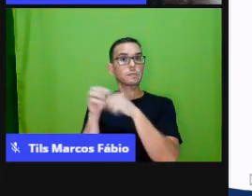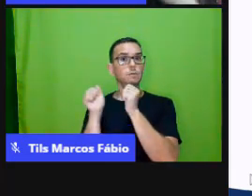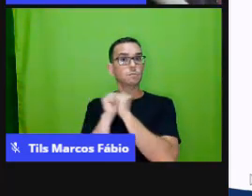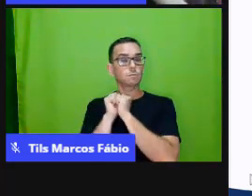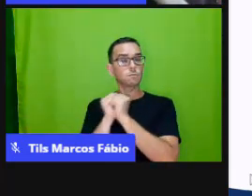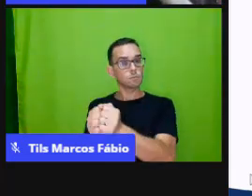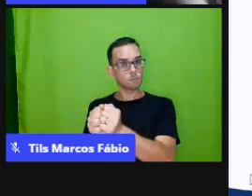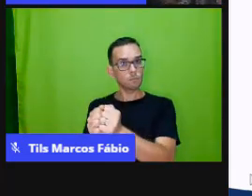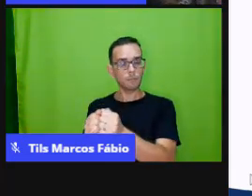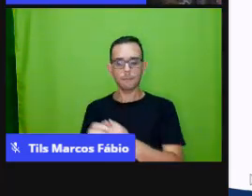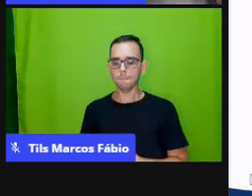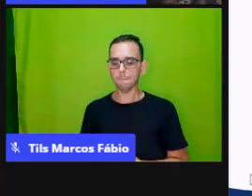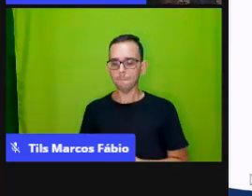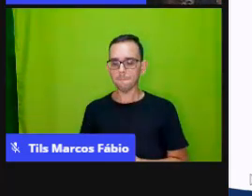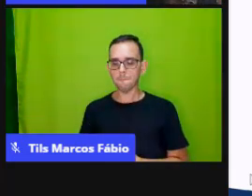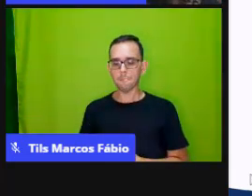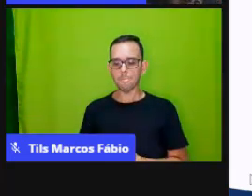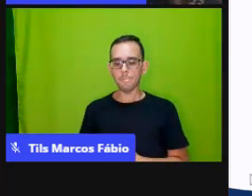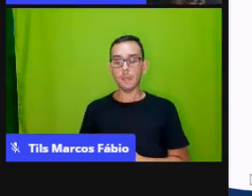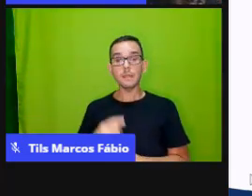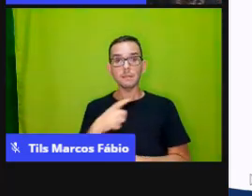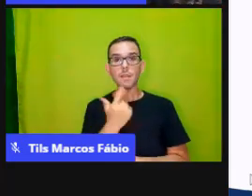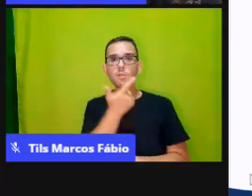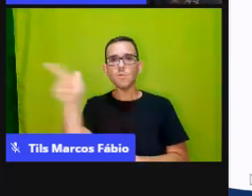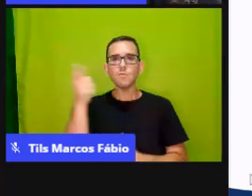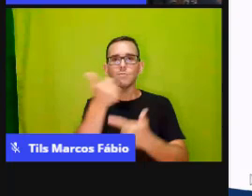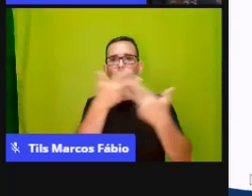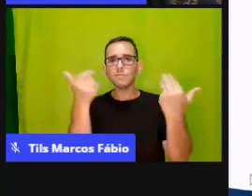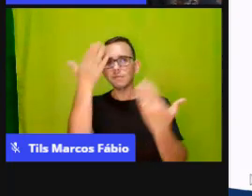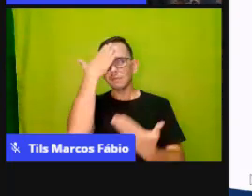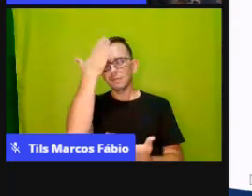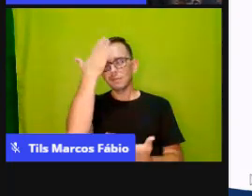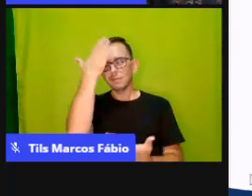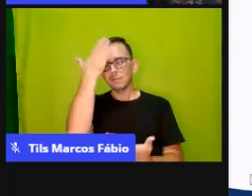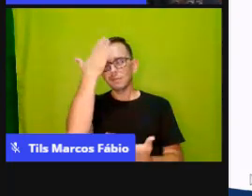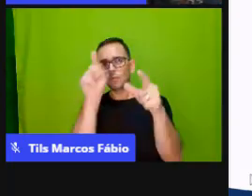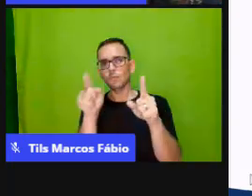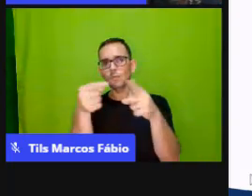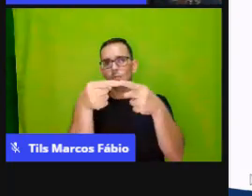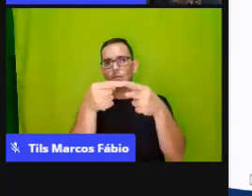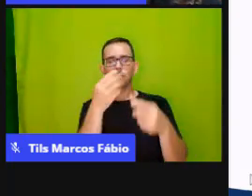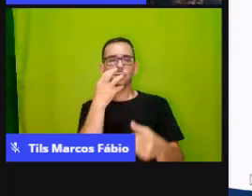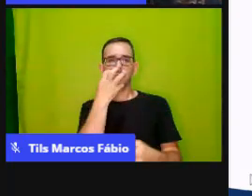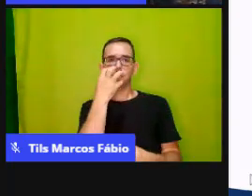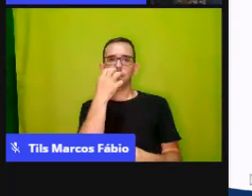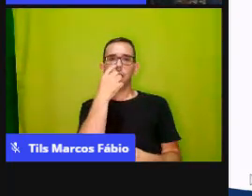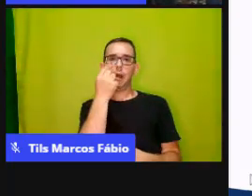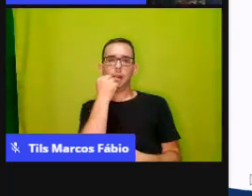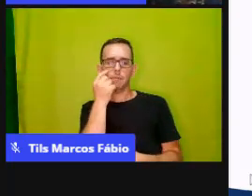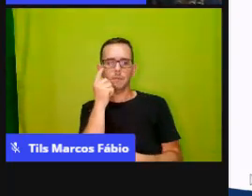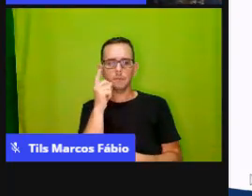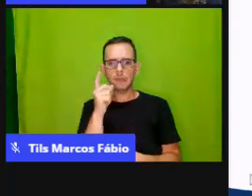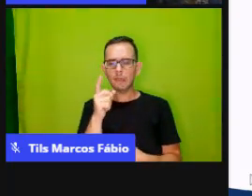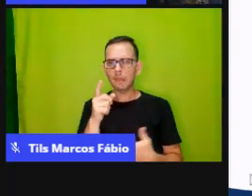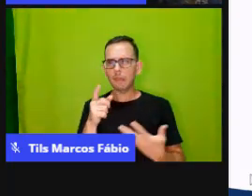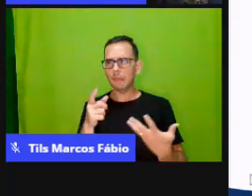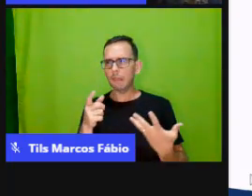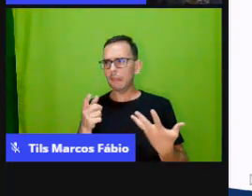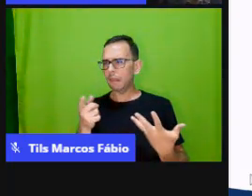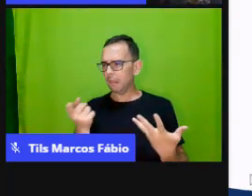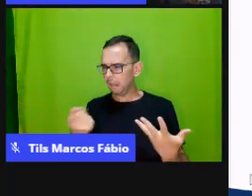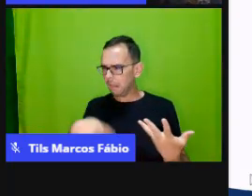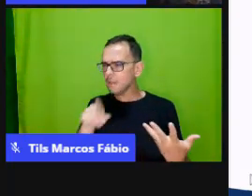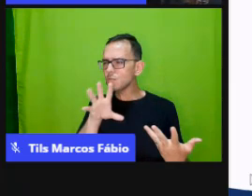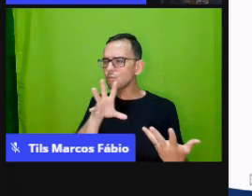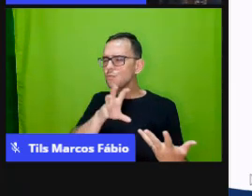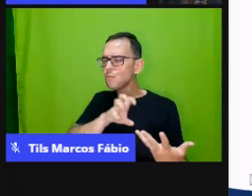caça. E outras coisas que a gente precisa saber sobre os felinos é que eles são semi-arborícolas, então eles gostam de